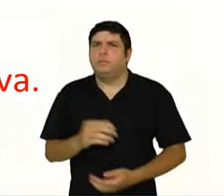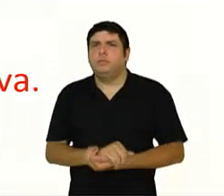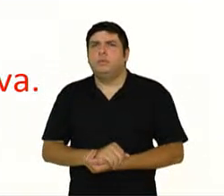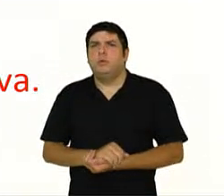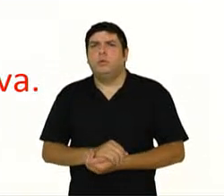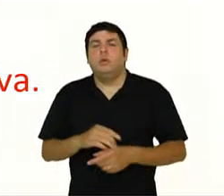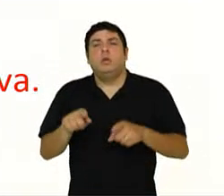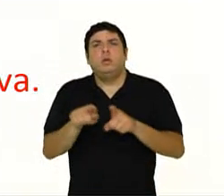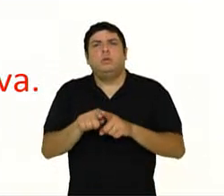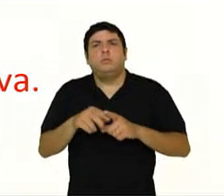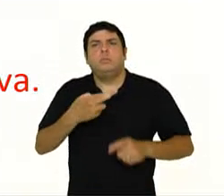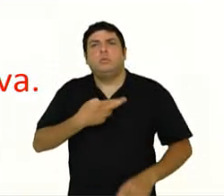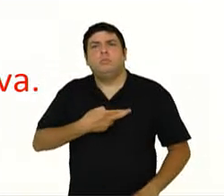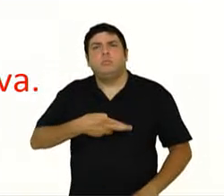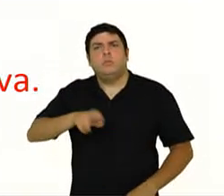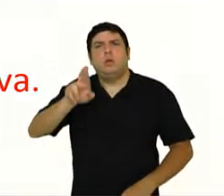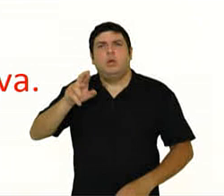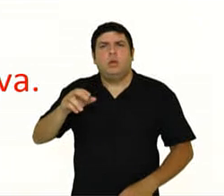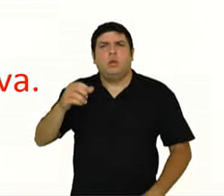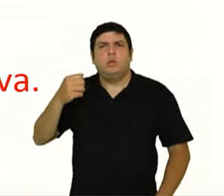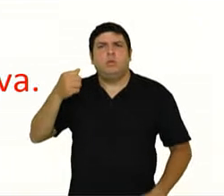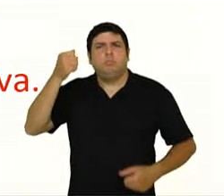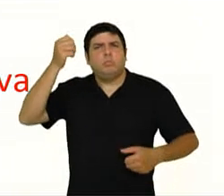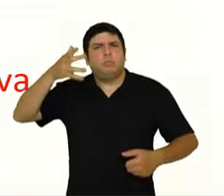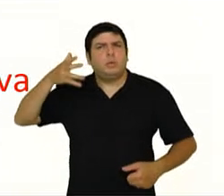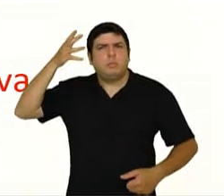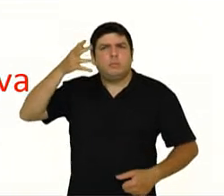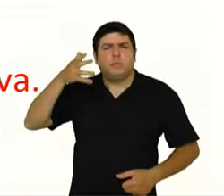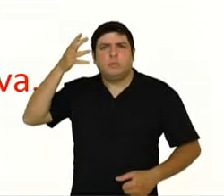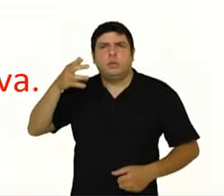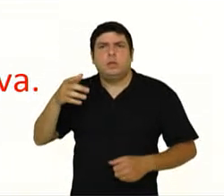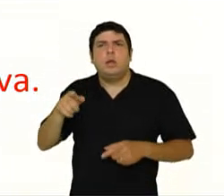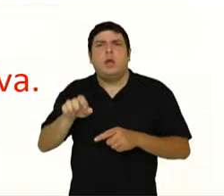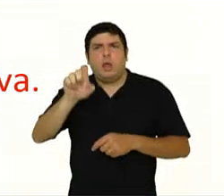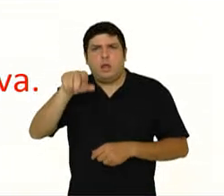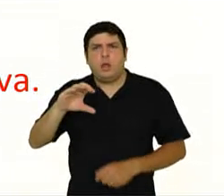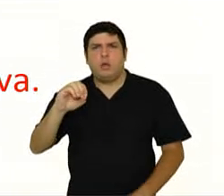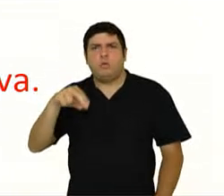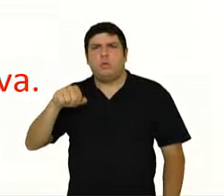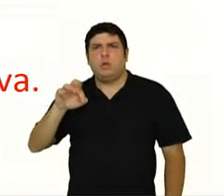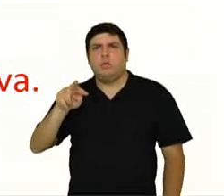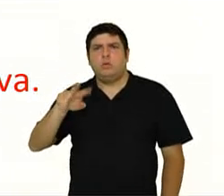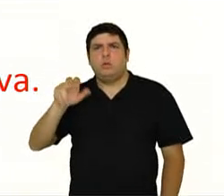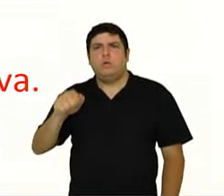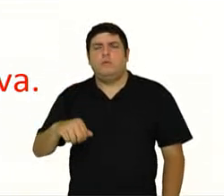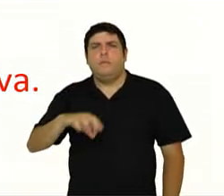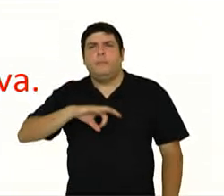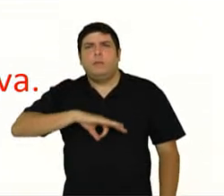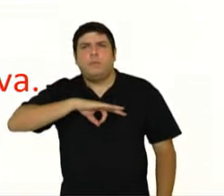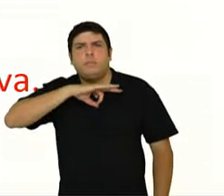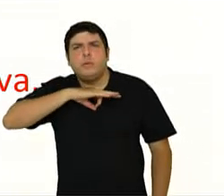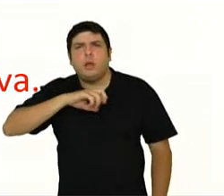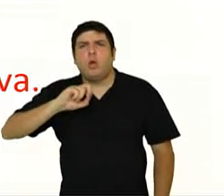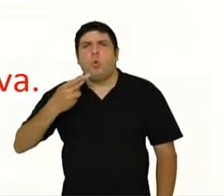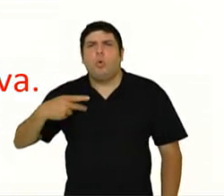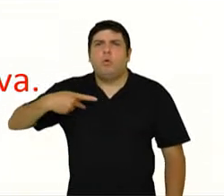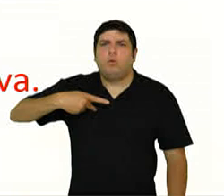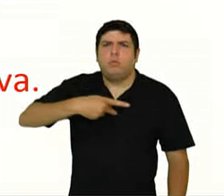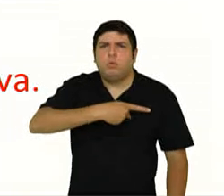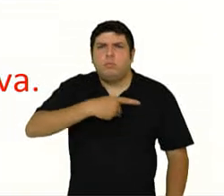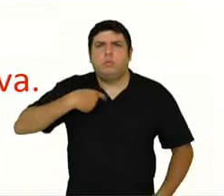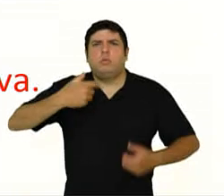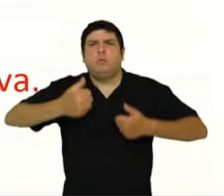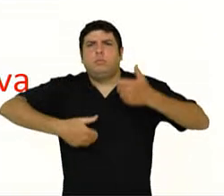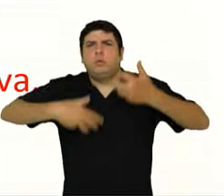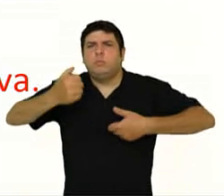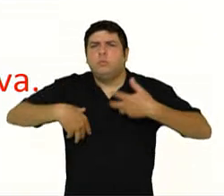sermões religiosos também, né? Na igreja, função conativa, né? Vai lá o padre na frente, vai o pastor, fala para você como